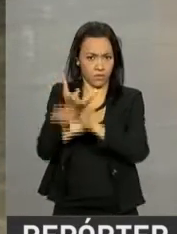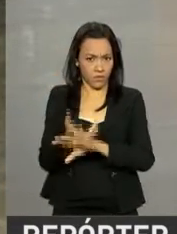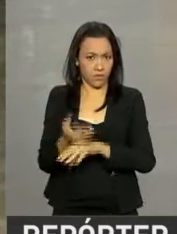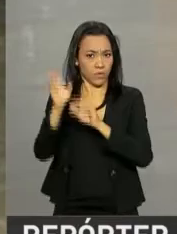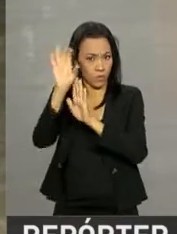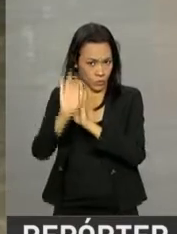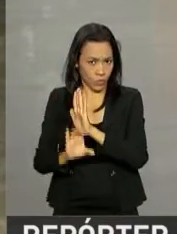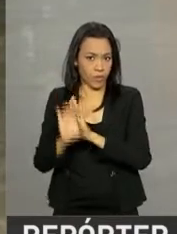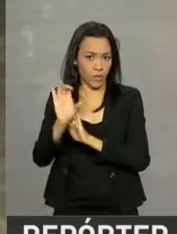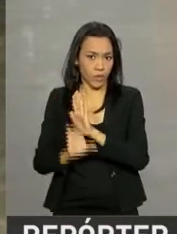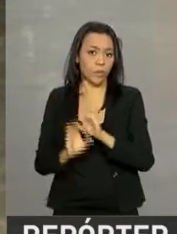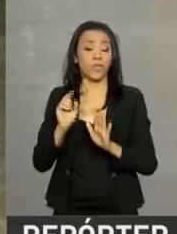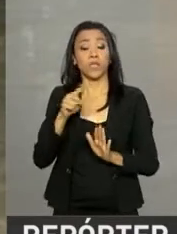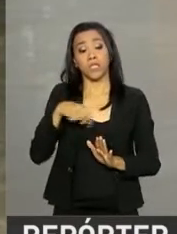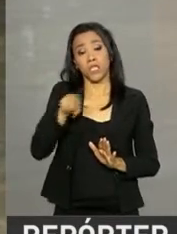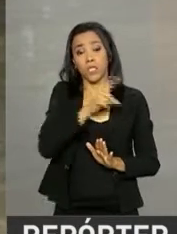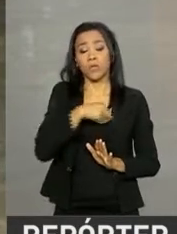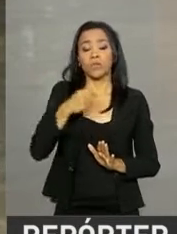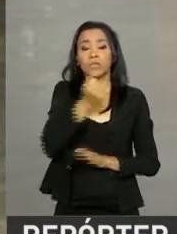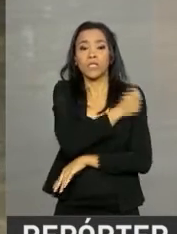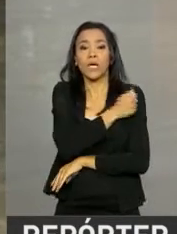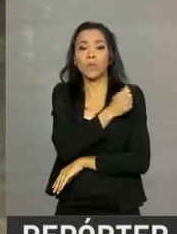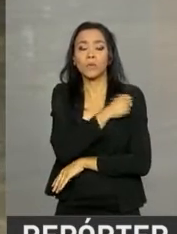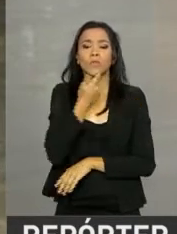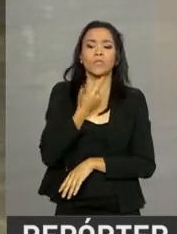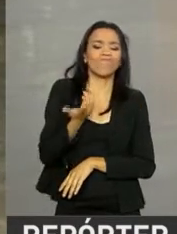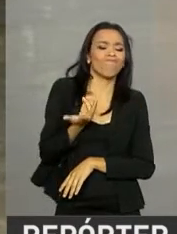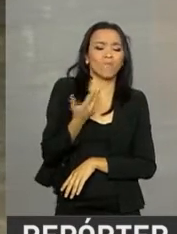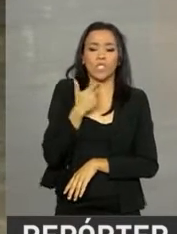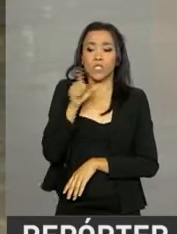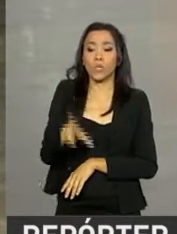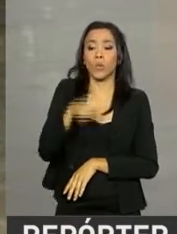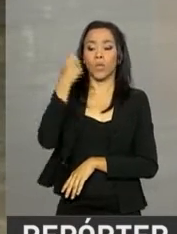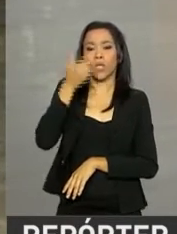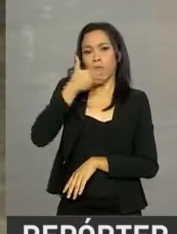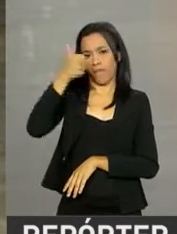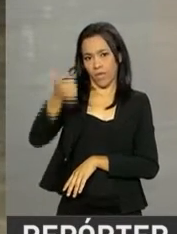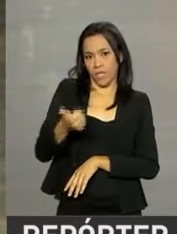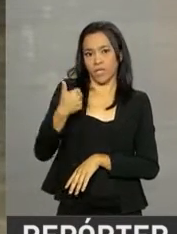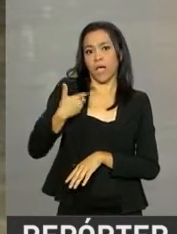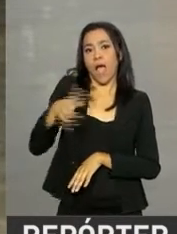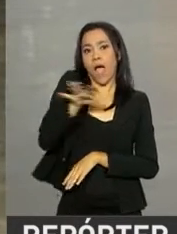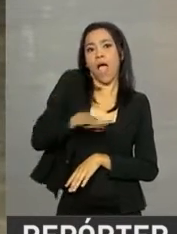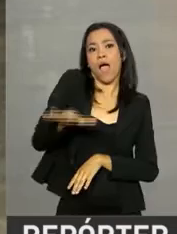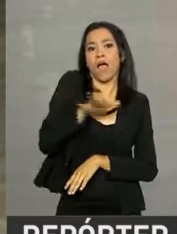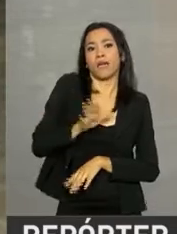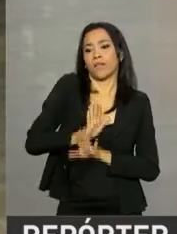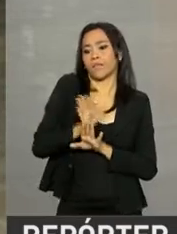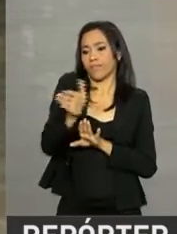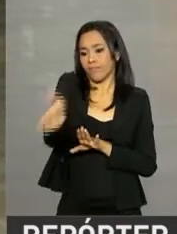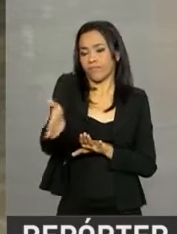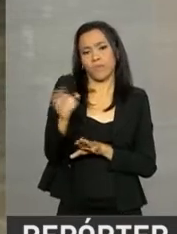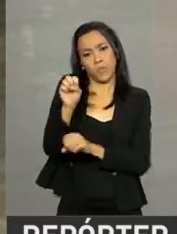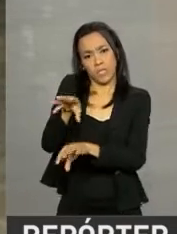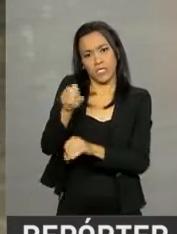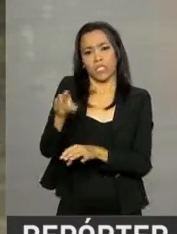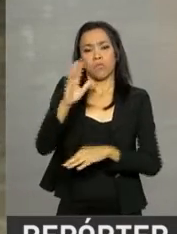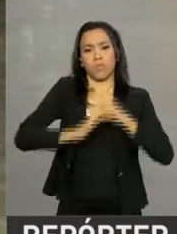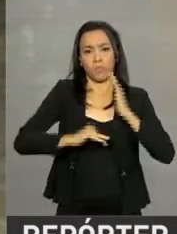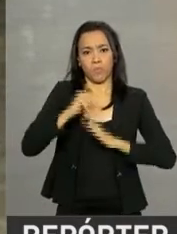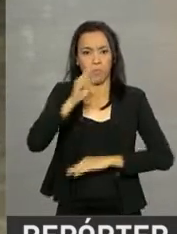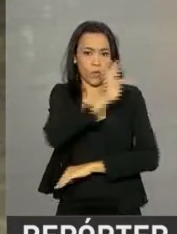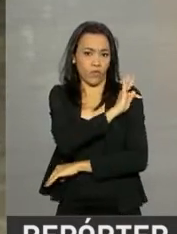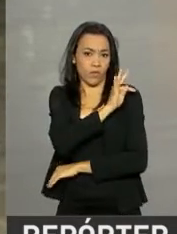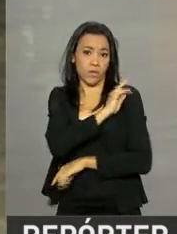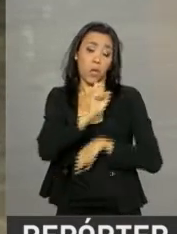poderão optar pela área de de conhecimento de sua preferência área de educação profissional ou ainda escolher fazer